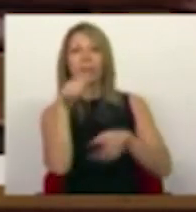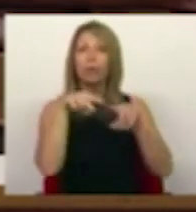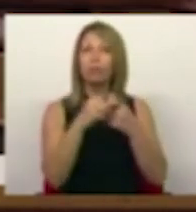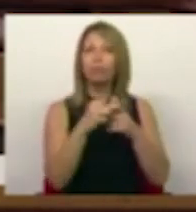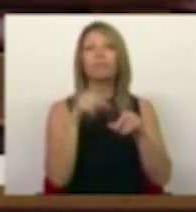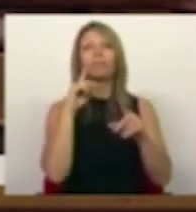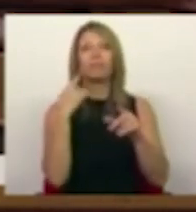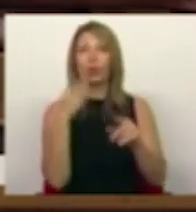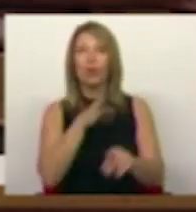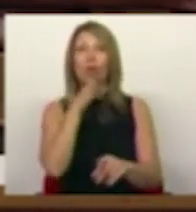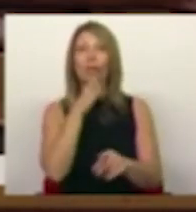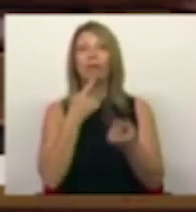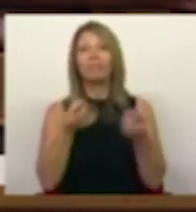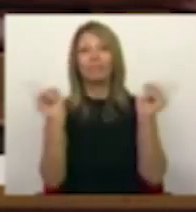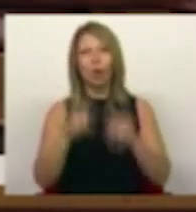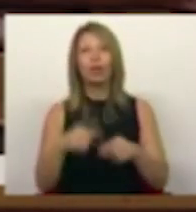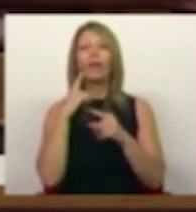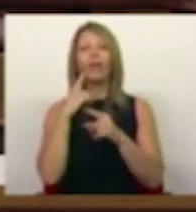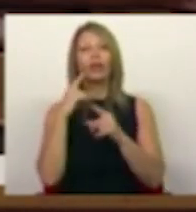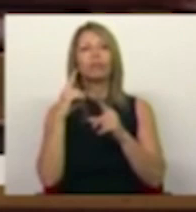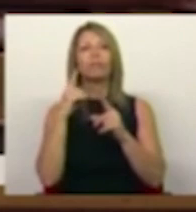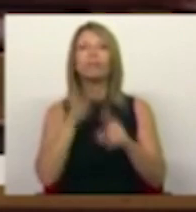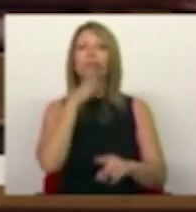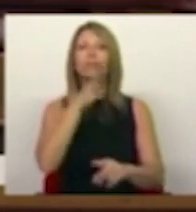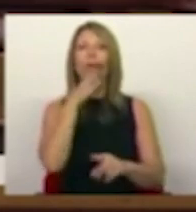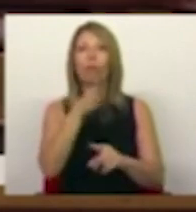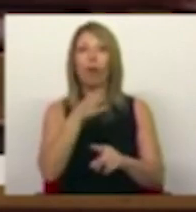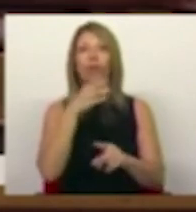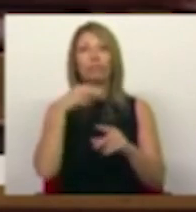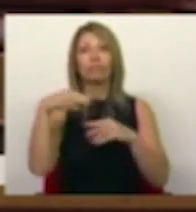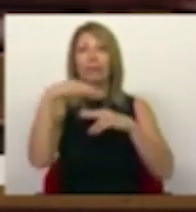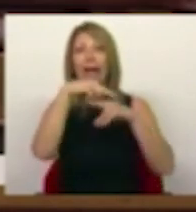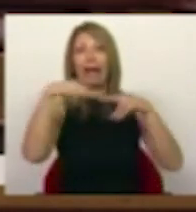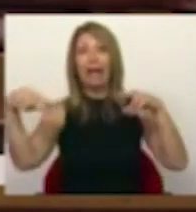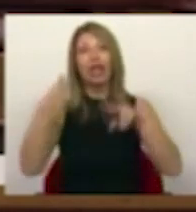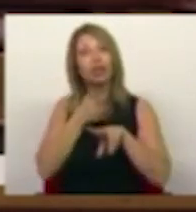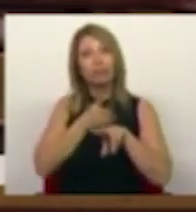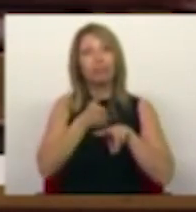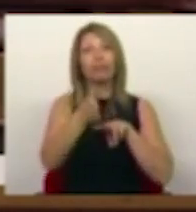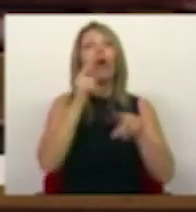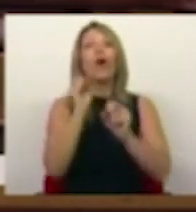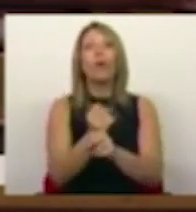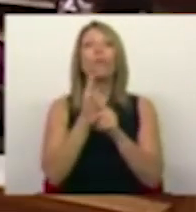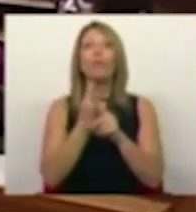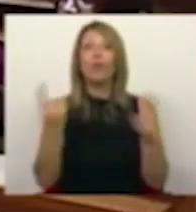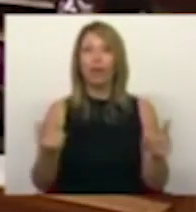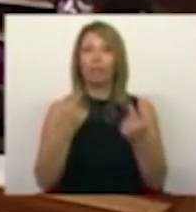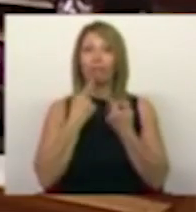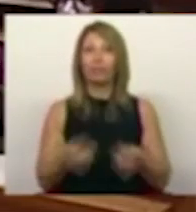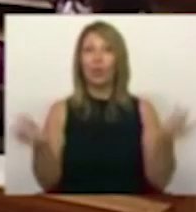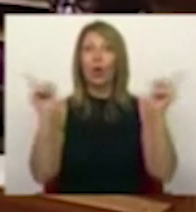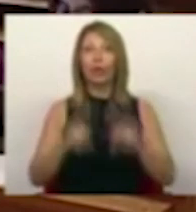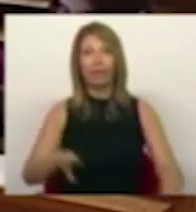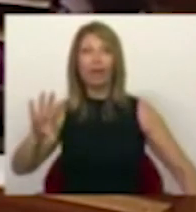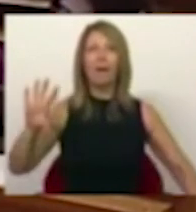voltar a entrar em funcionamento e a circular nos carris, porque de novo temos o país nos carris.